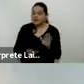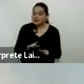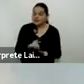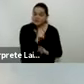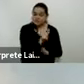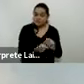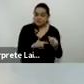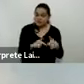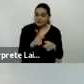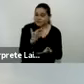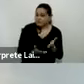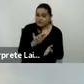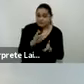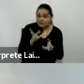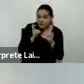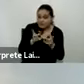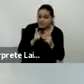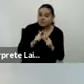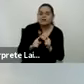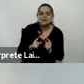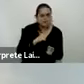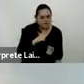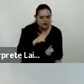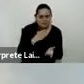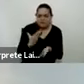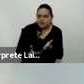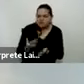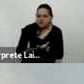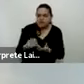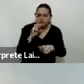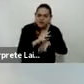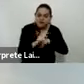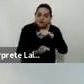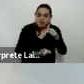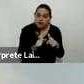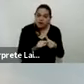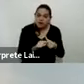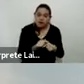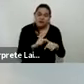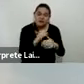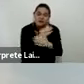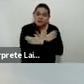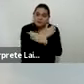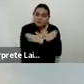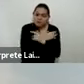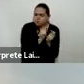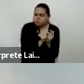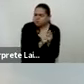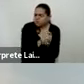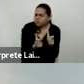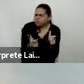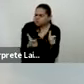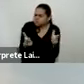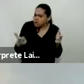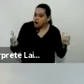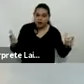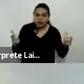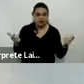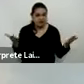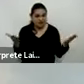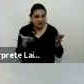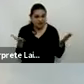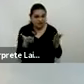emprego, tem um grande número de desemprego, o maior índice de desemprego que tivemos no Brasil nos últimos